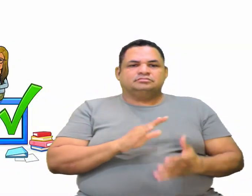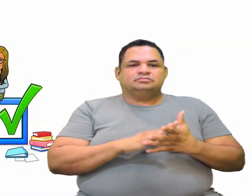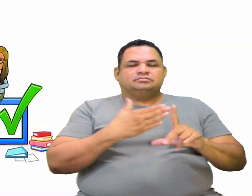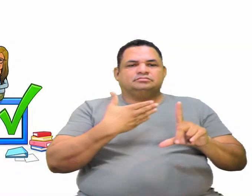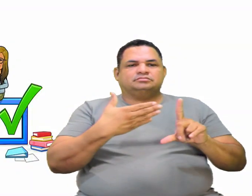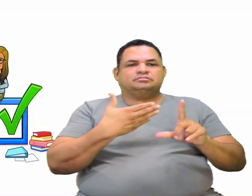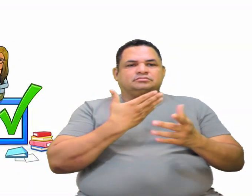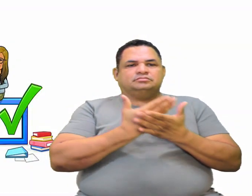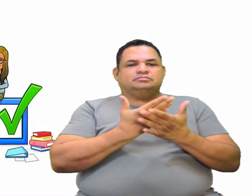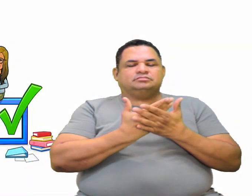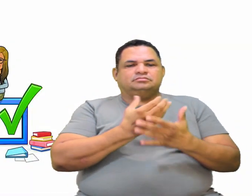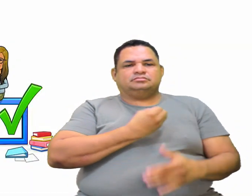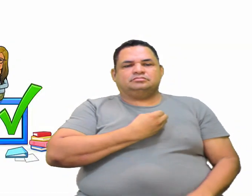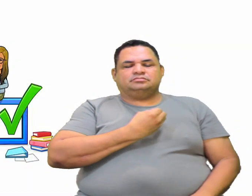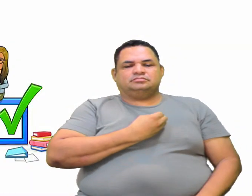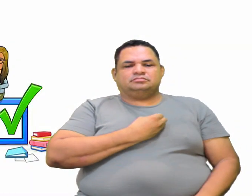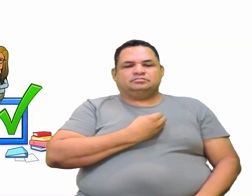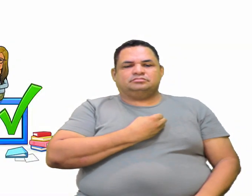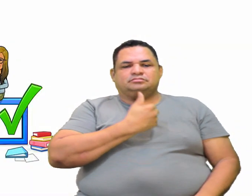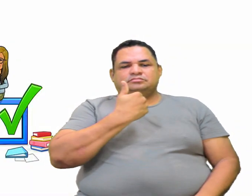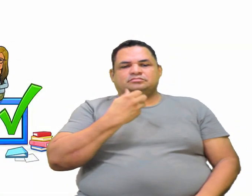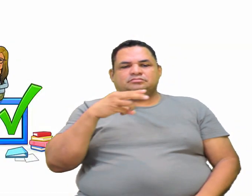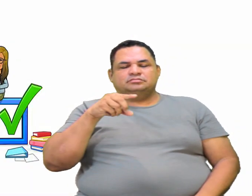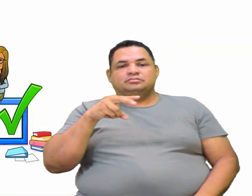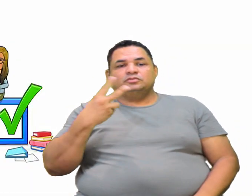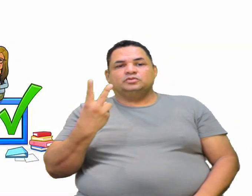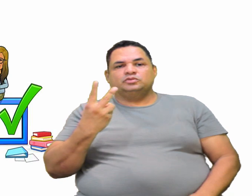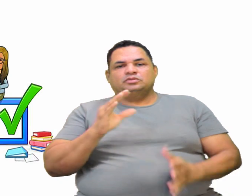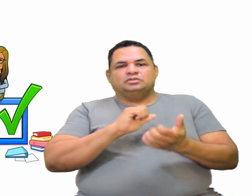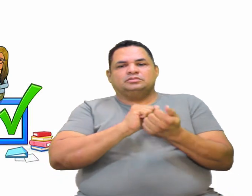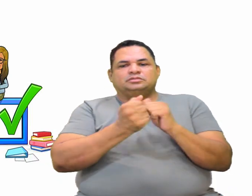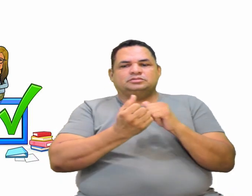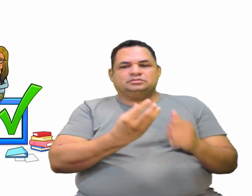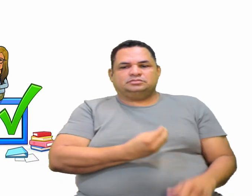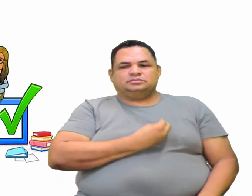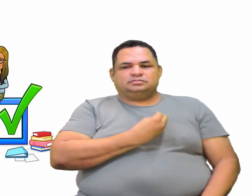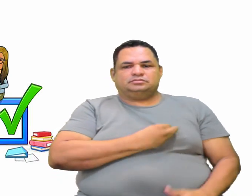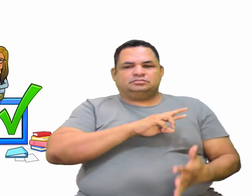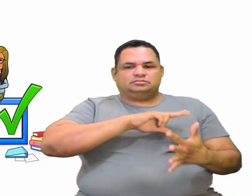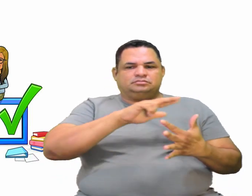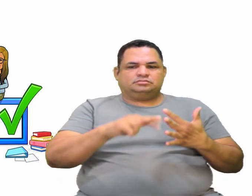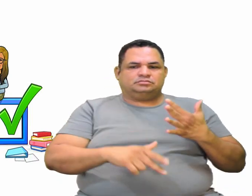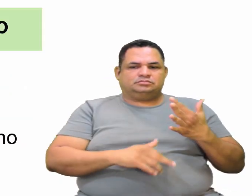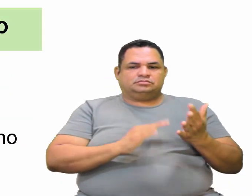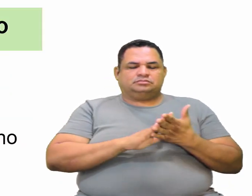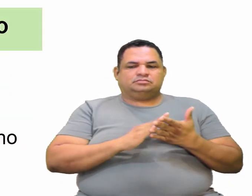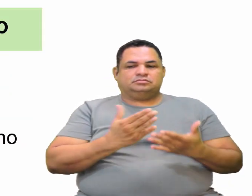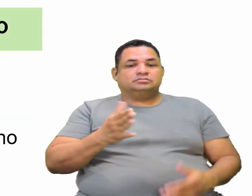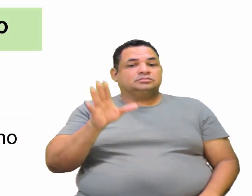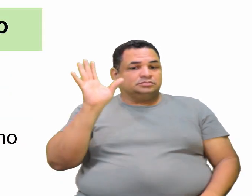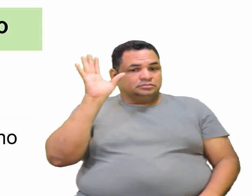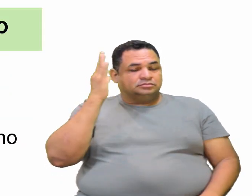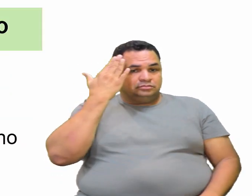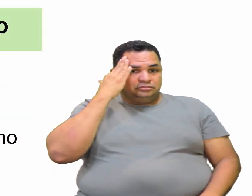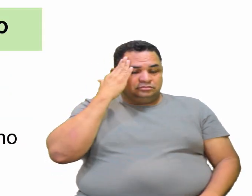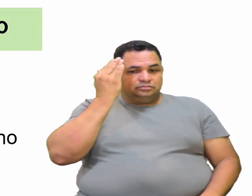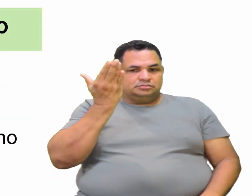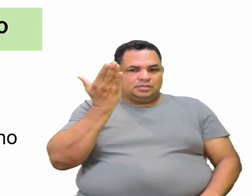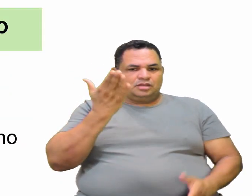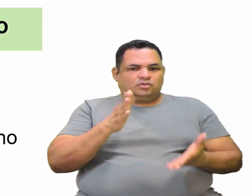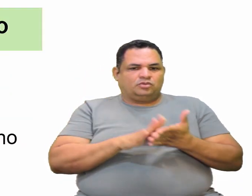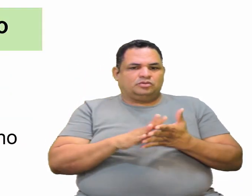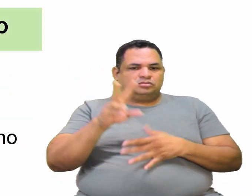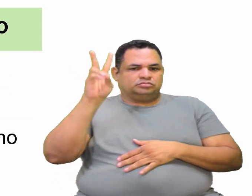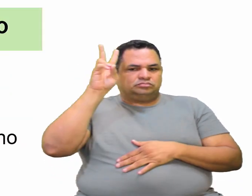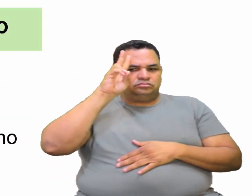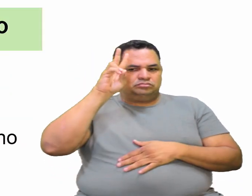aula 13.2, a adaptação dos seres vivos. E aí, será que vocês conseguiram captar o que foi falado na aula? Se não, agora é aquele momento